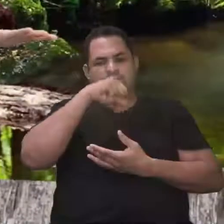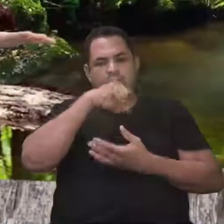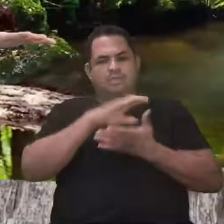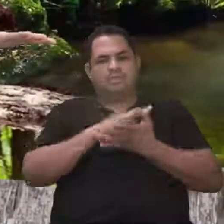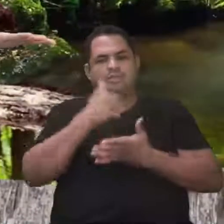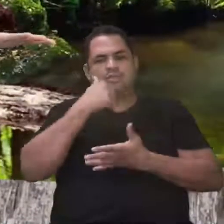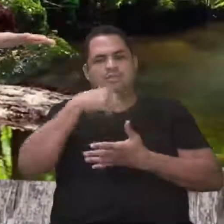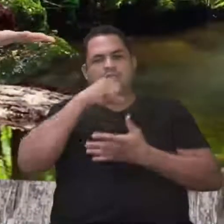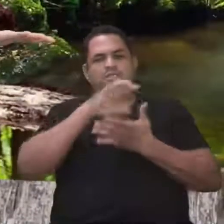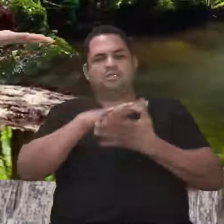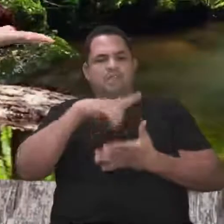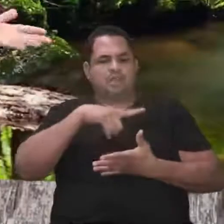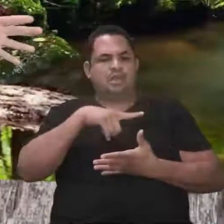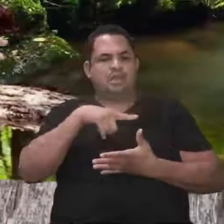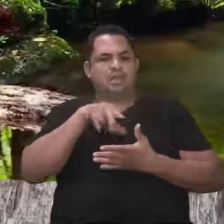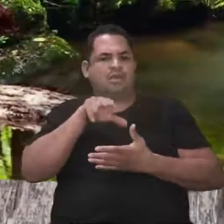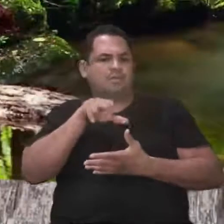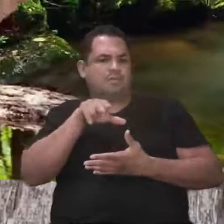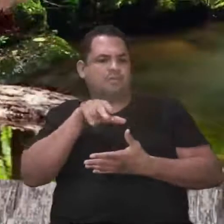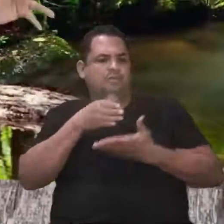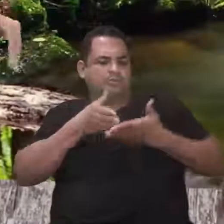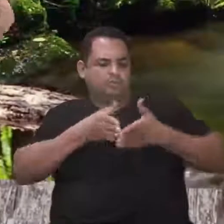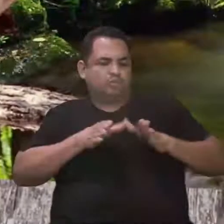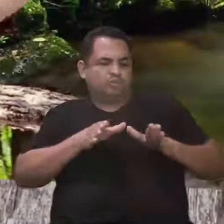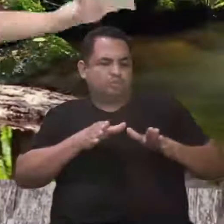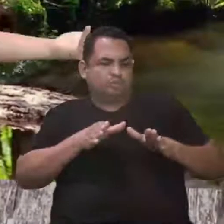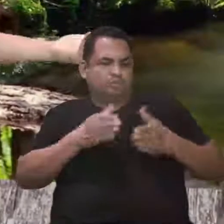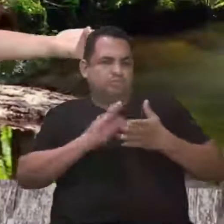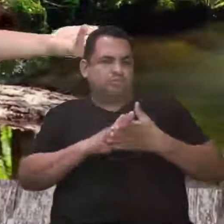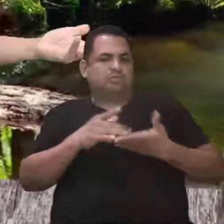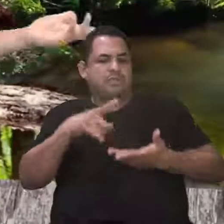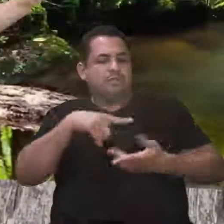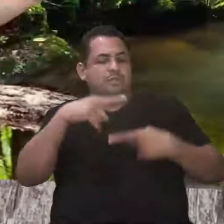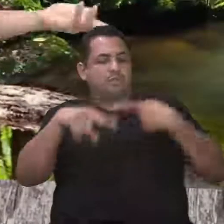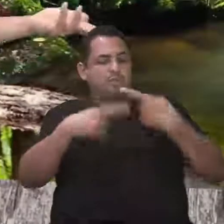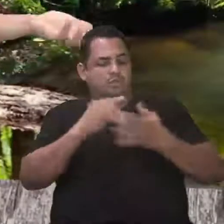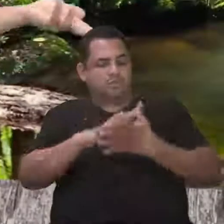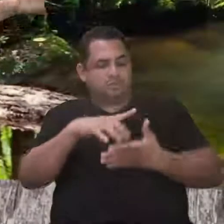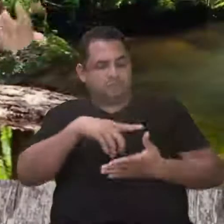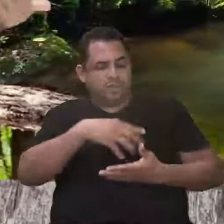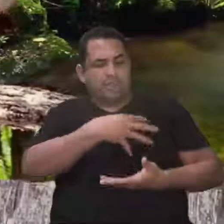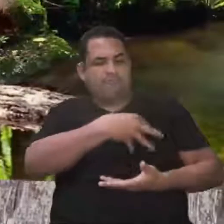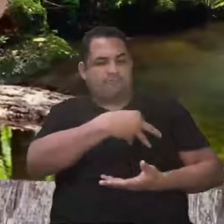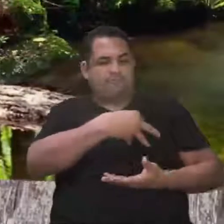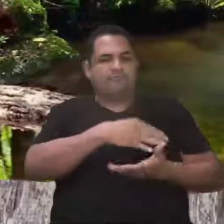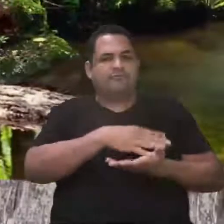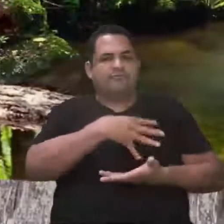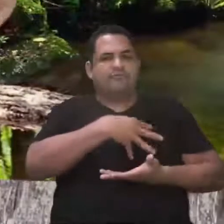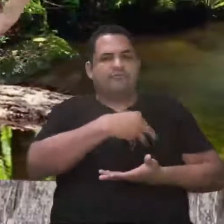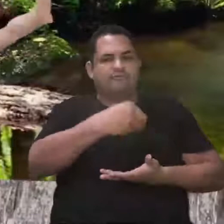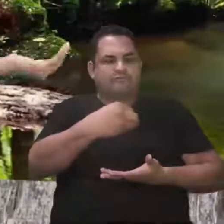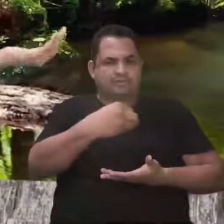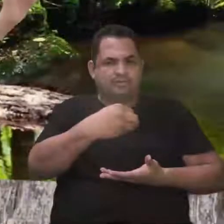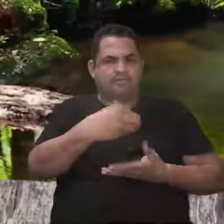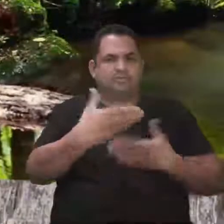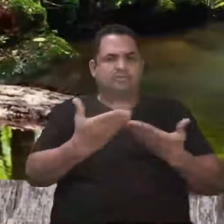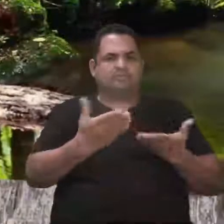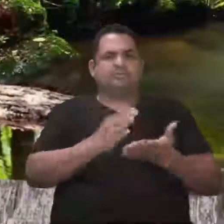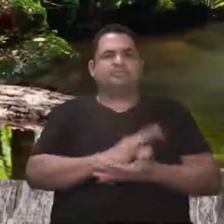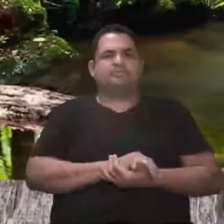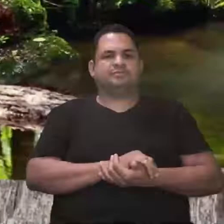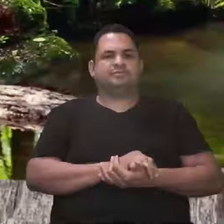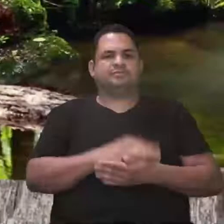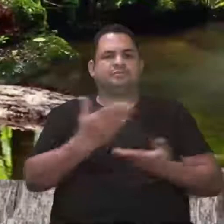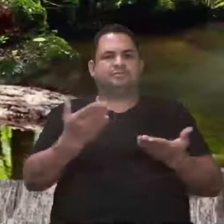irmãos, certo? Esses irmãos tiveram filhos, e esses filhos dos seus irmãos dos seus pais são